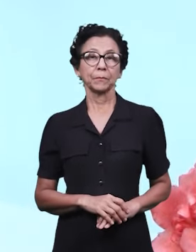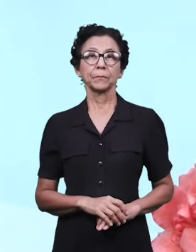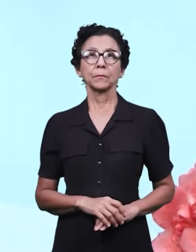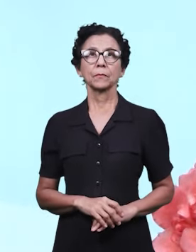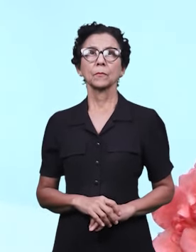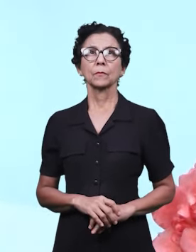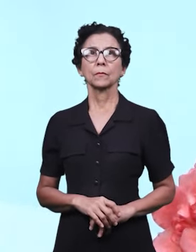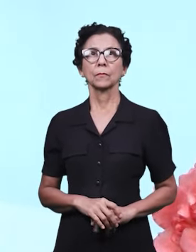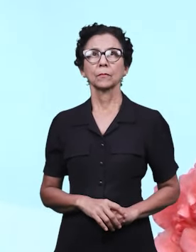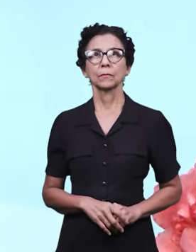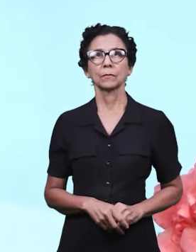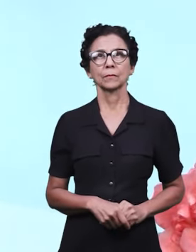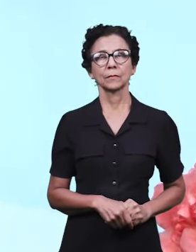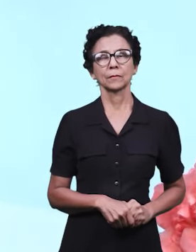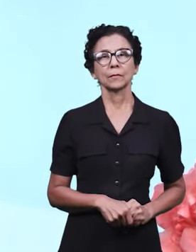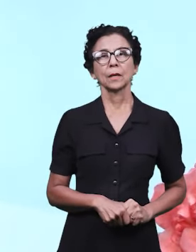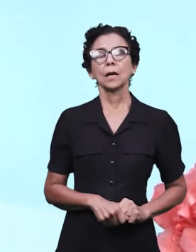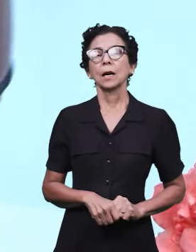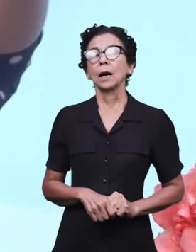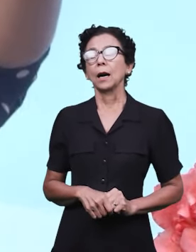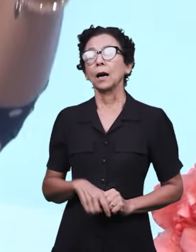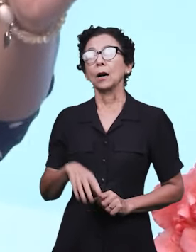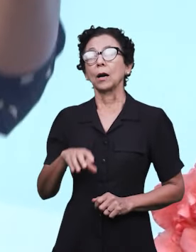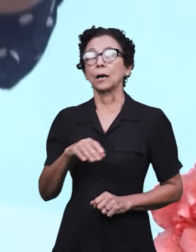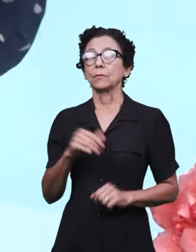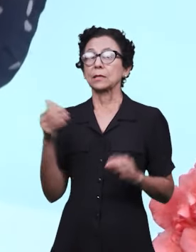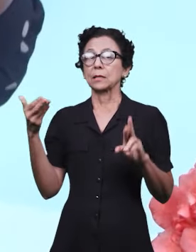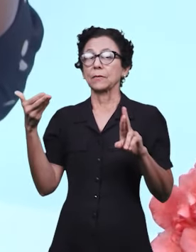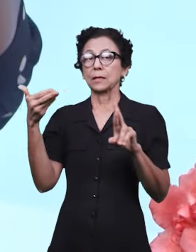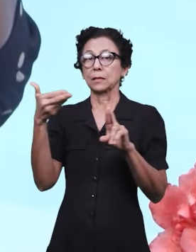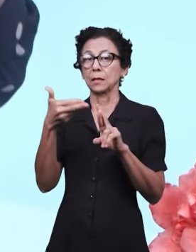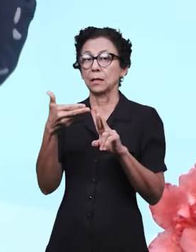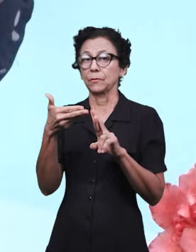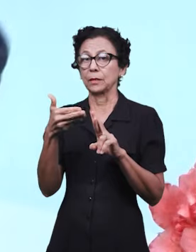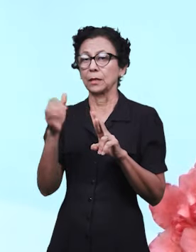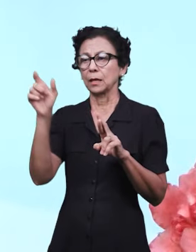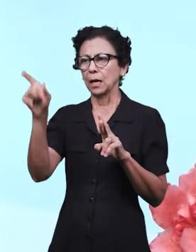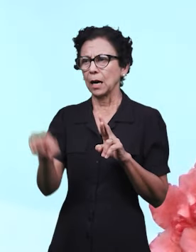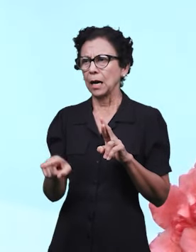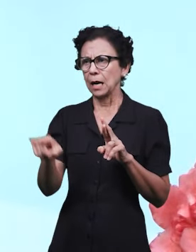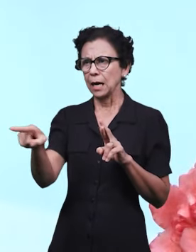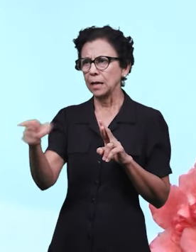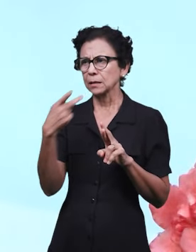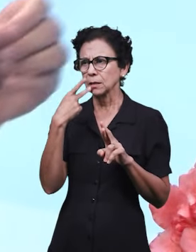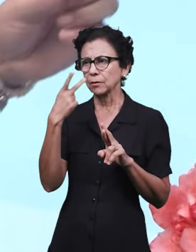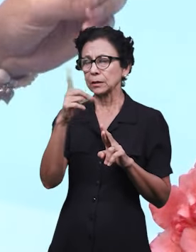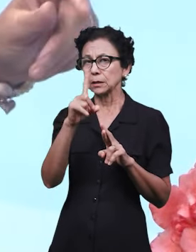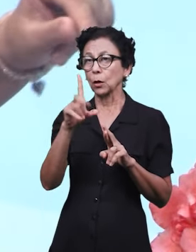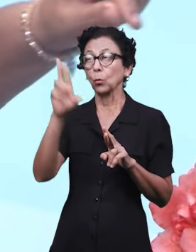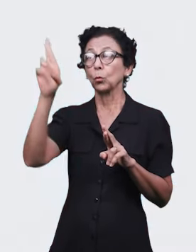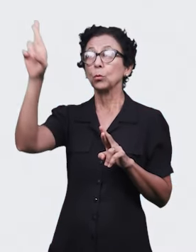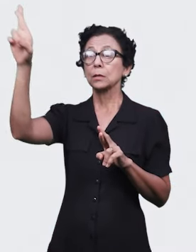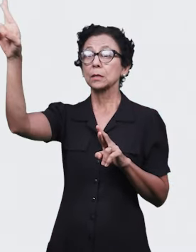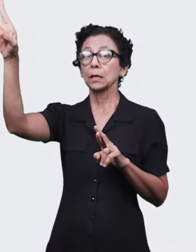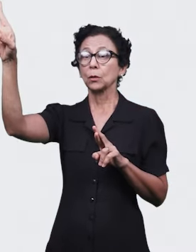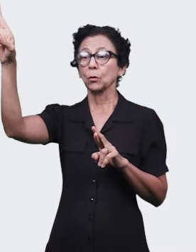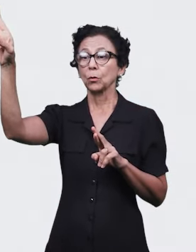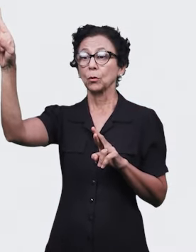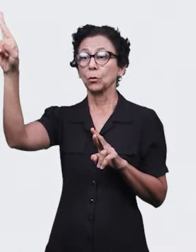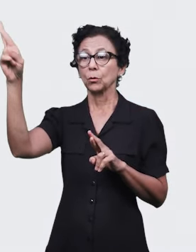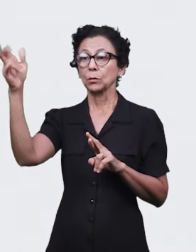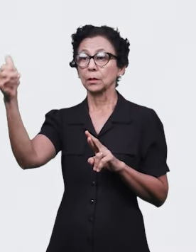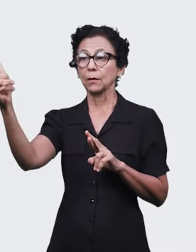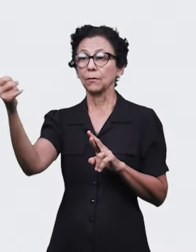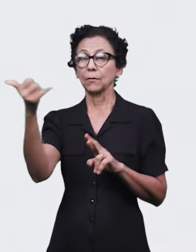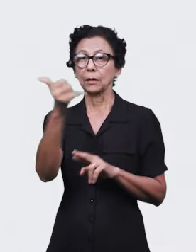O Senhor está falando com a igreja e ela vai aprendendo que aquela voz é a voz do Senhor, né? Aqui, a